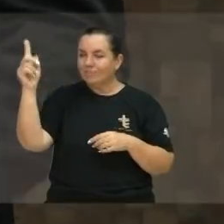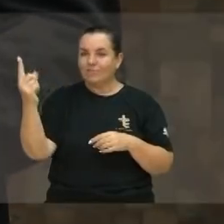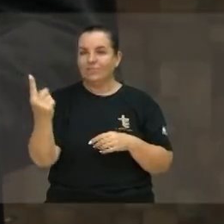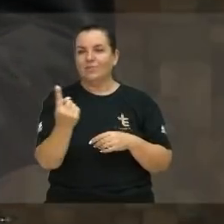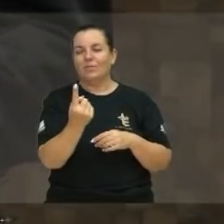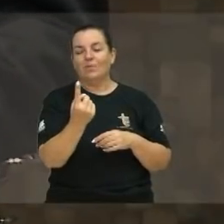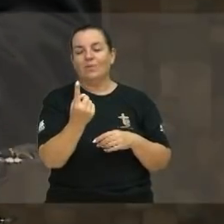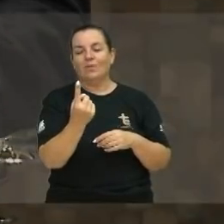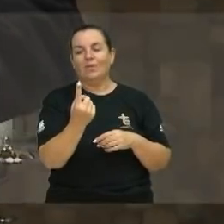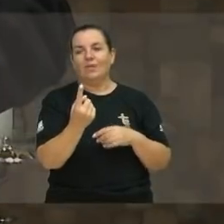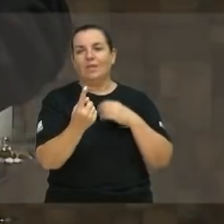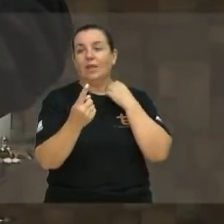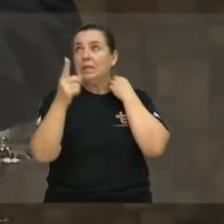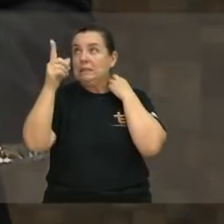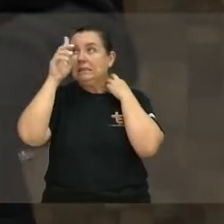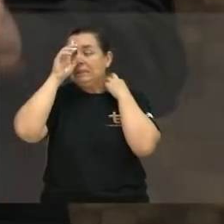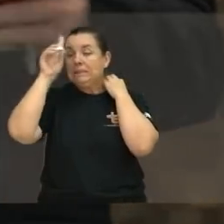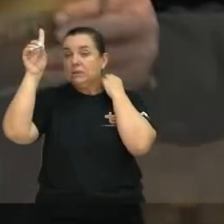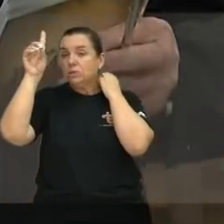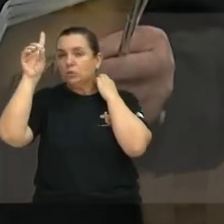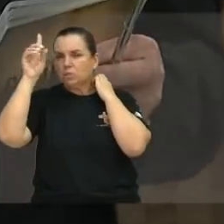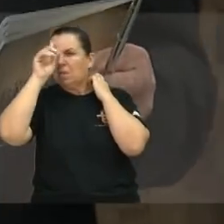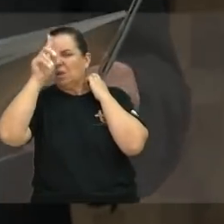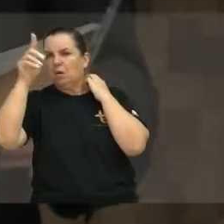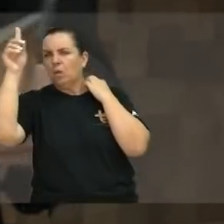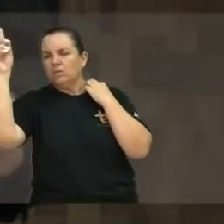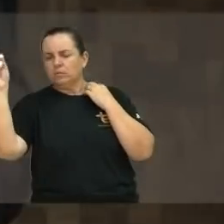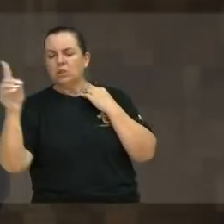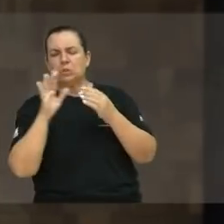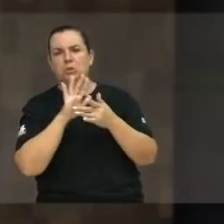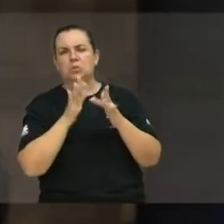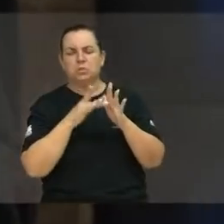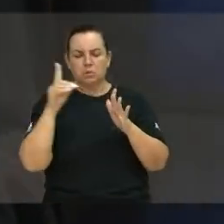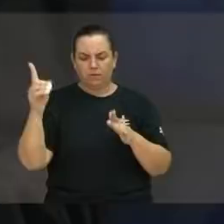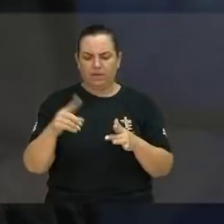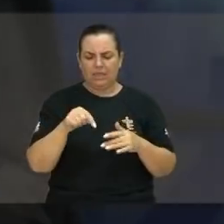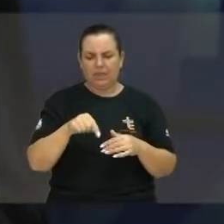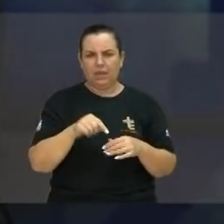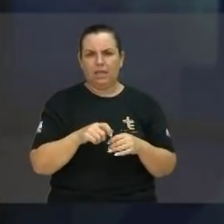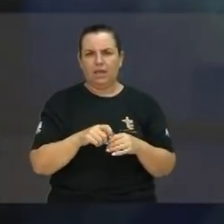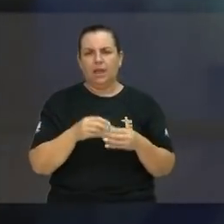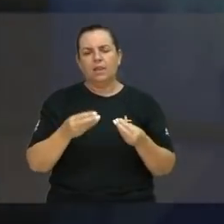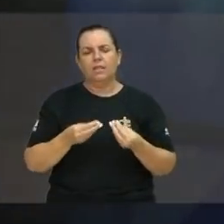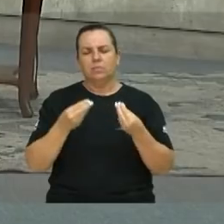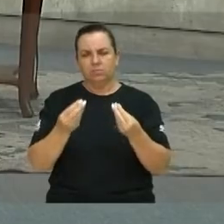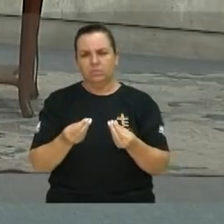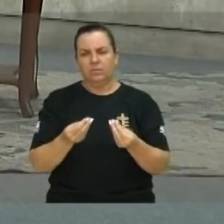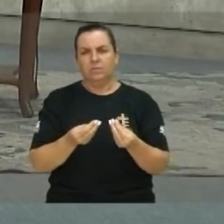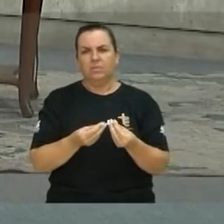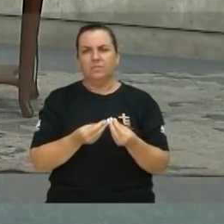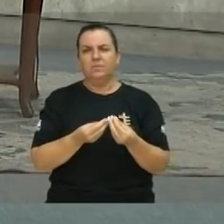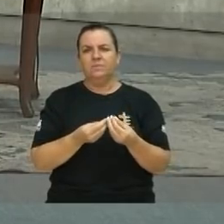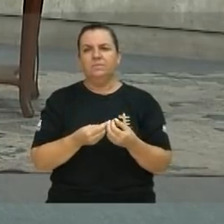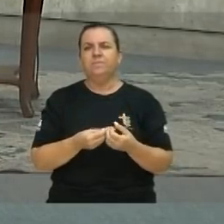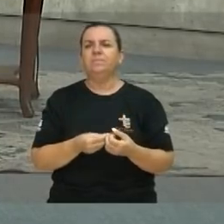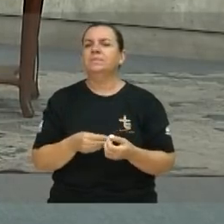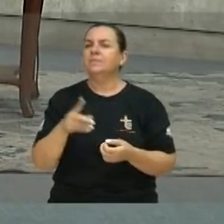não é então um simples colaborador inferiorizado ele